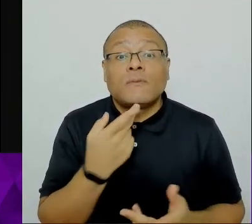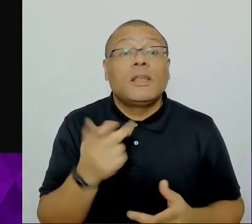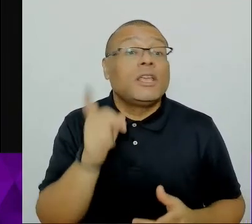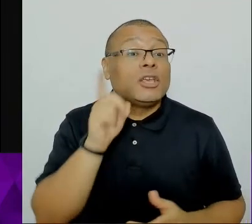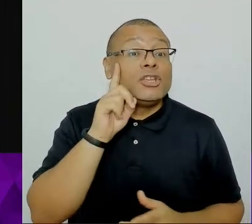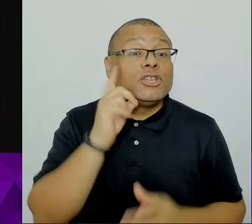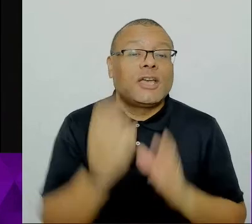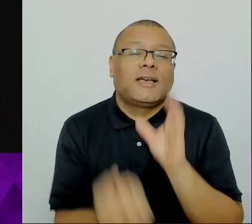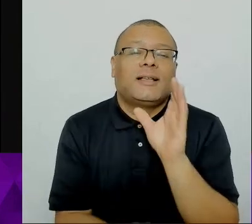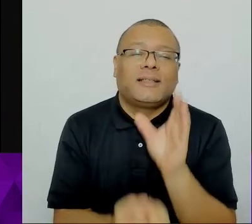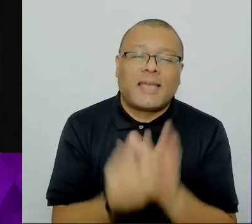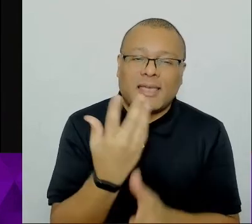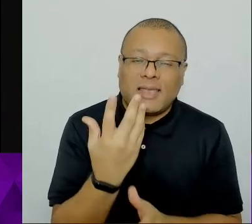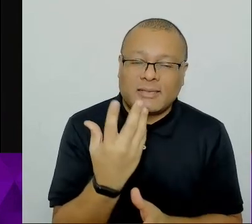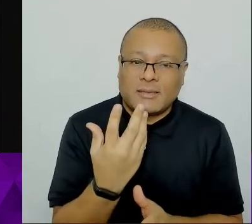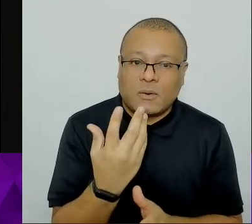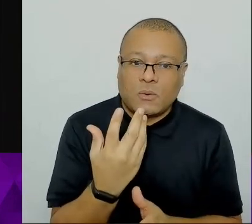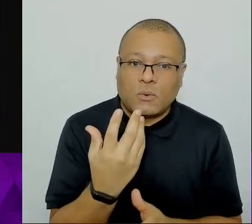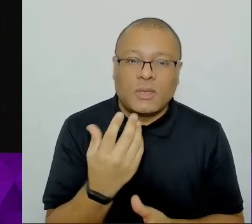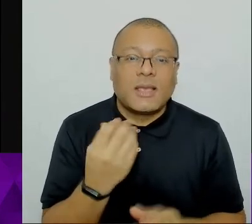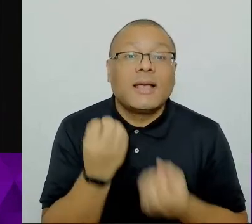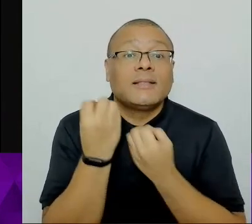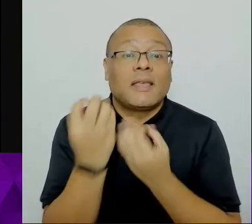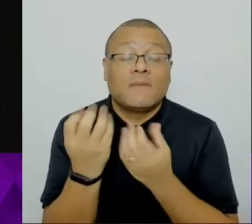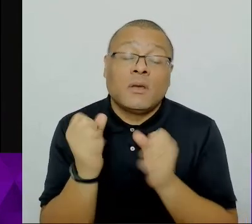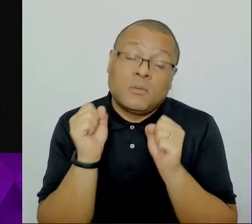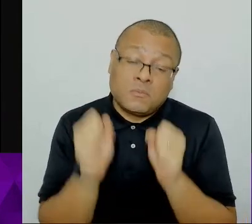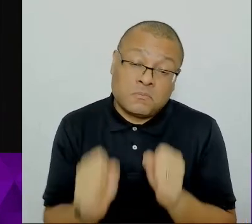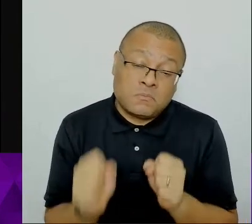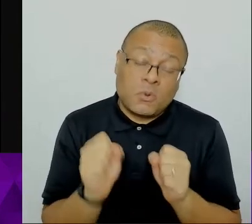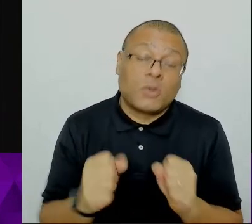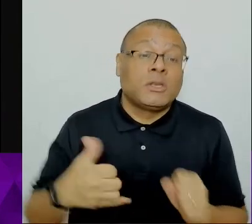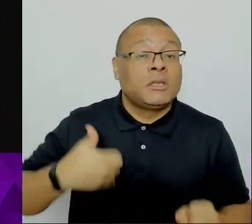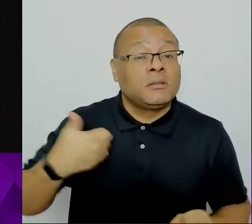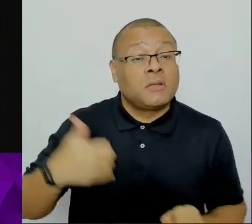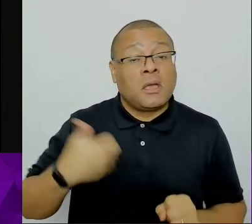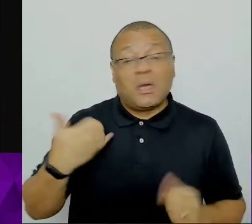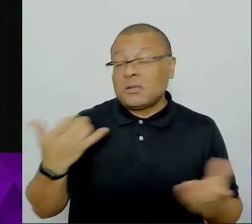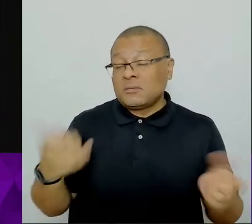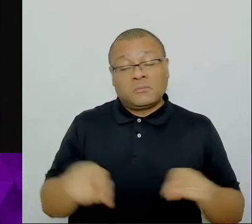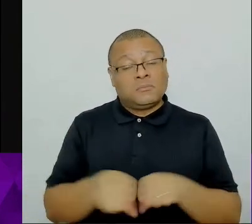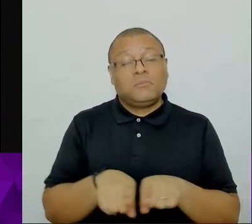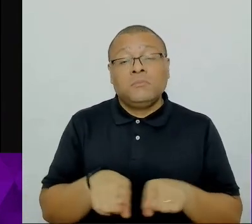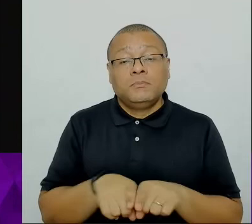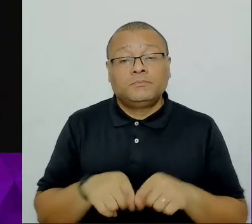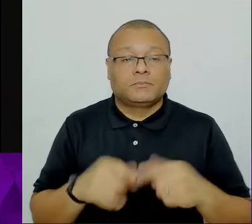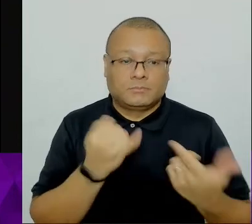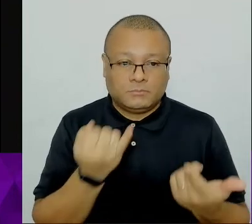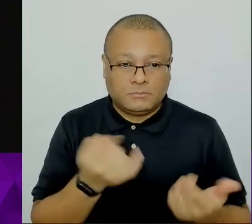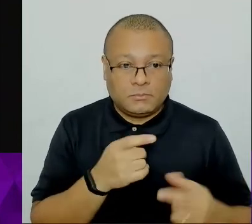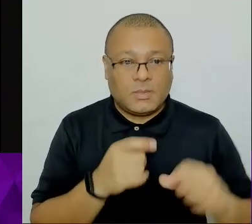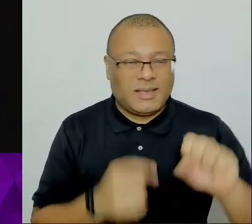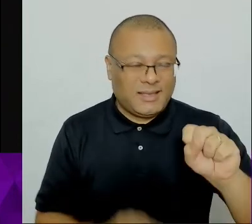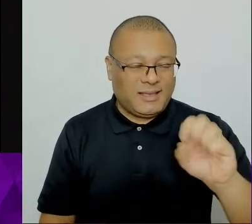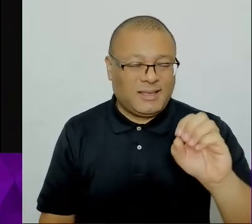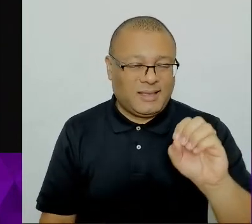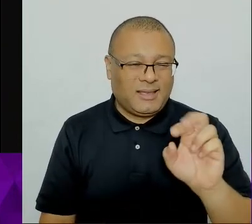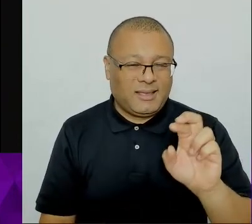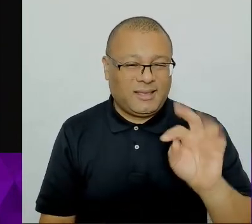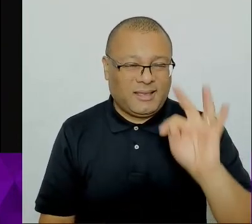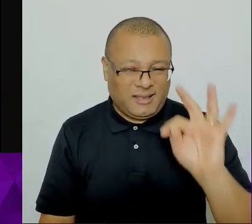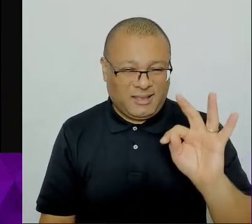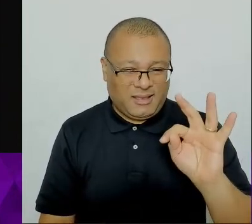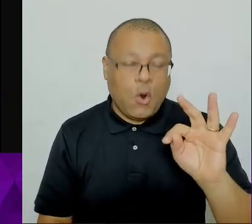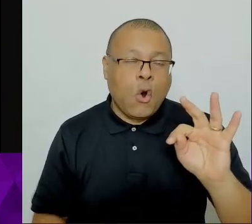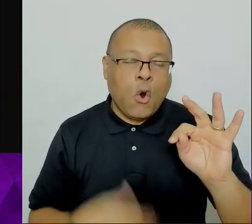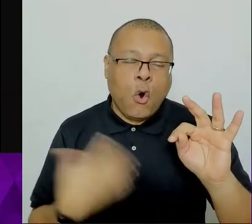criação do recurso, mas eu também poderia colocar por idade, por exemplo. Então, eu coloco aqui sort, ou posso colocar sorting,